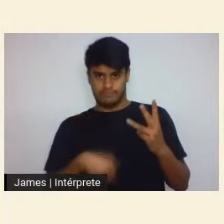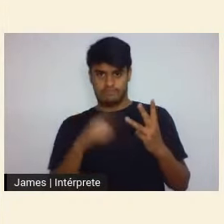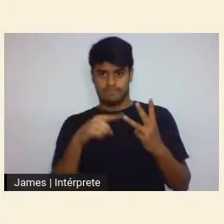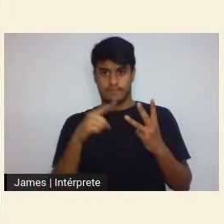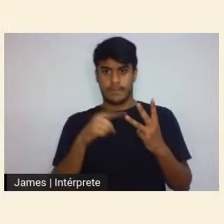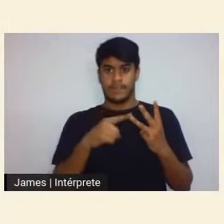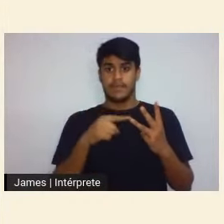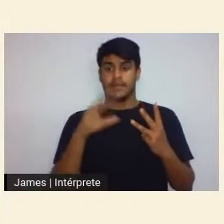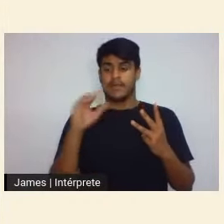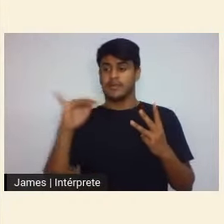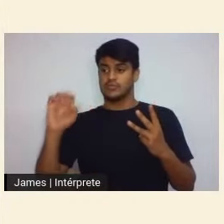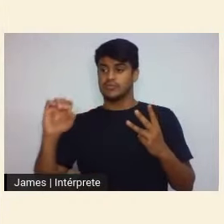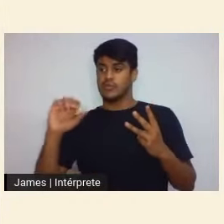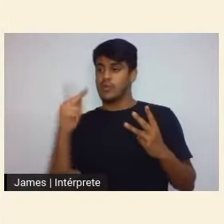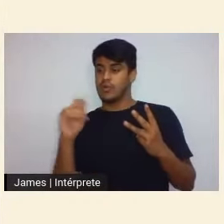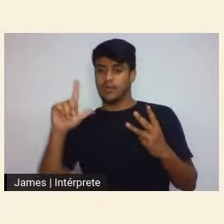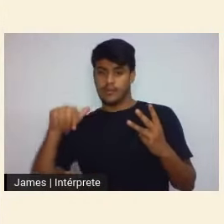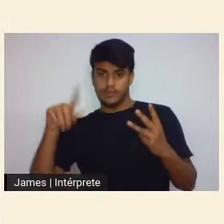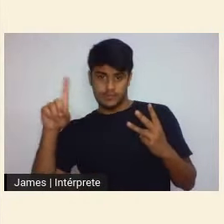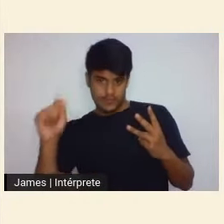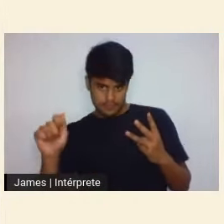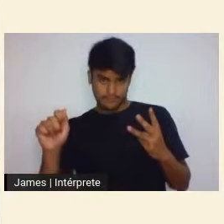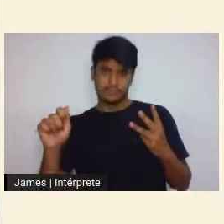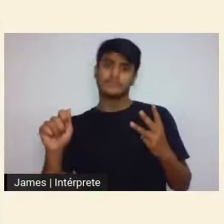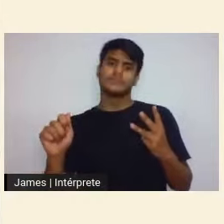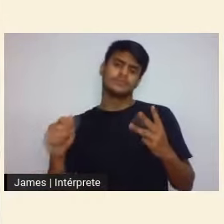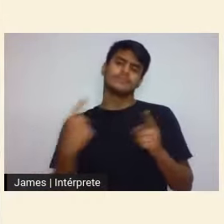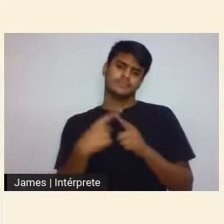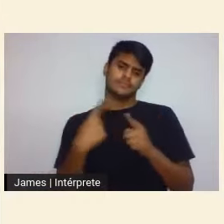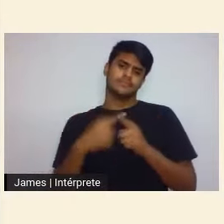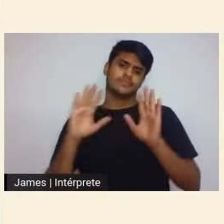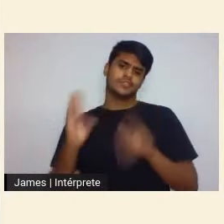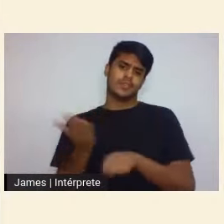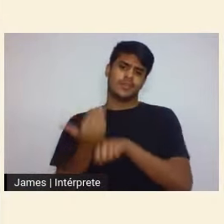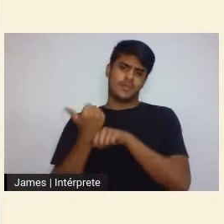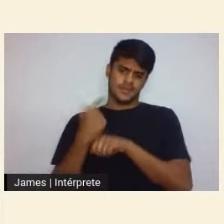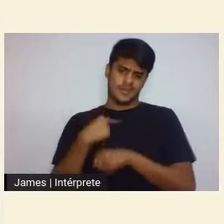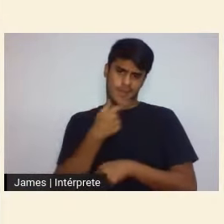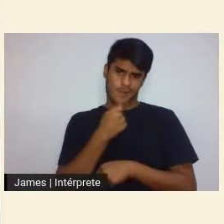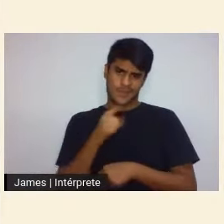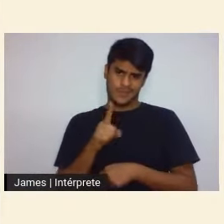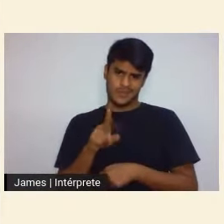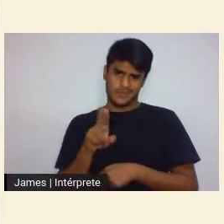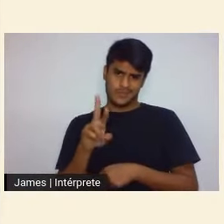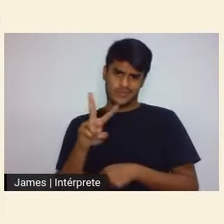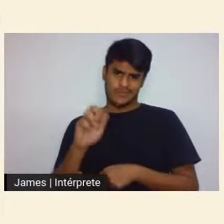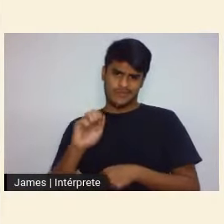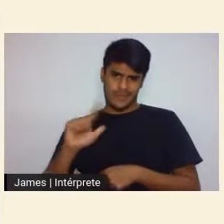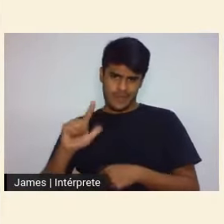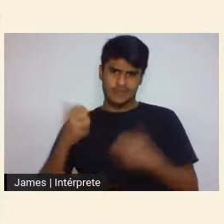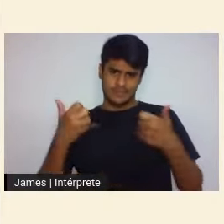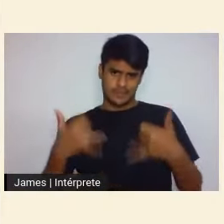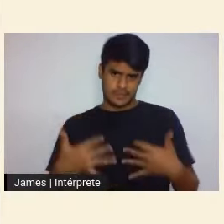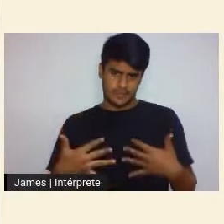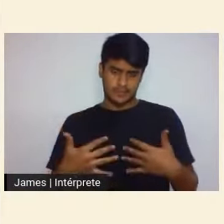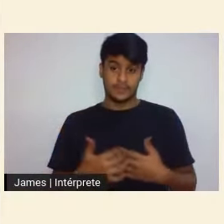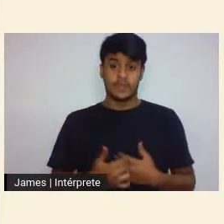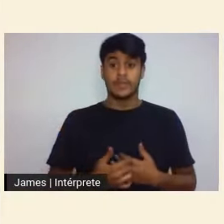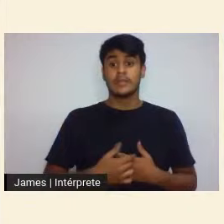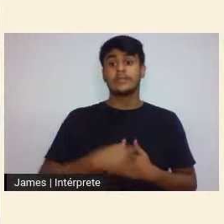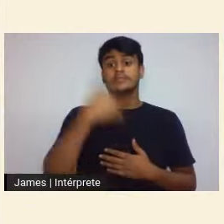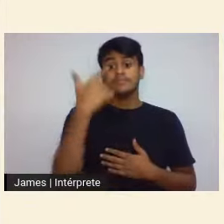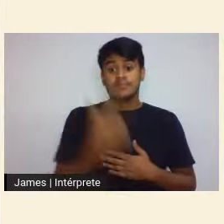Como já bem explicitou no debate o Durval. Em conjunto, essas obras, por